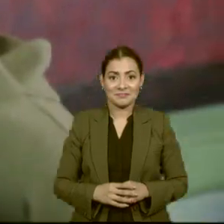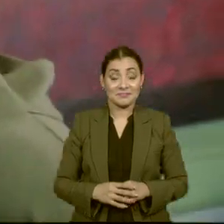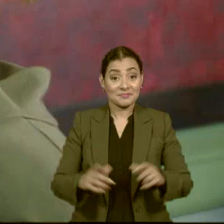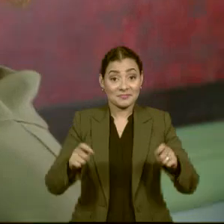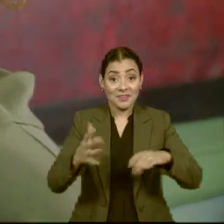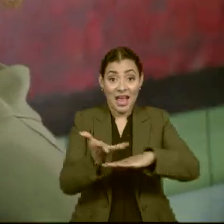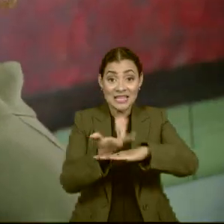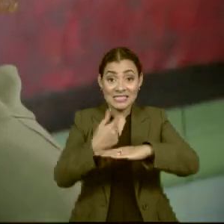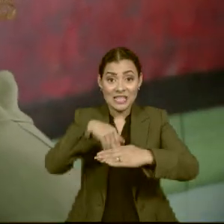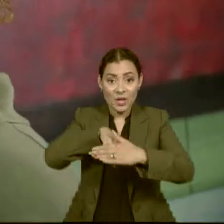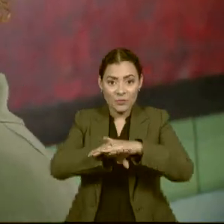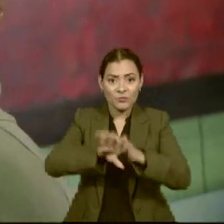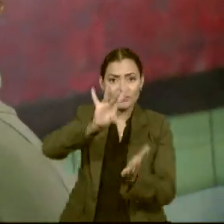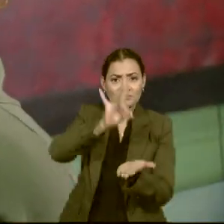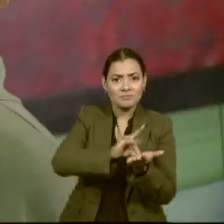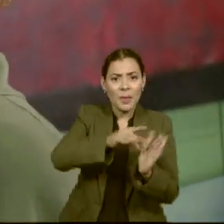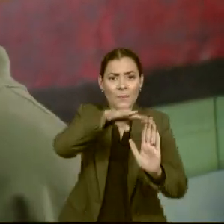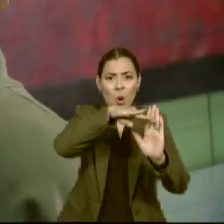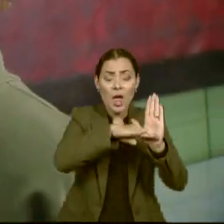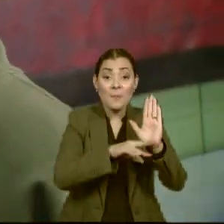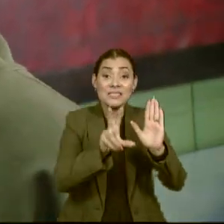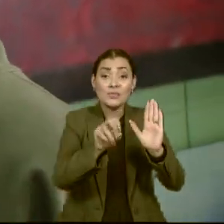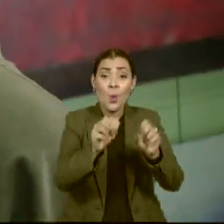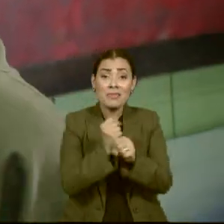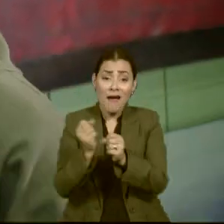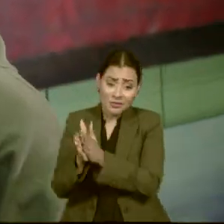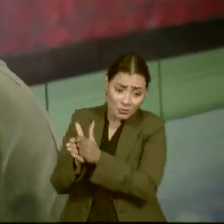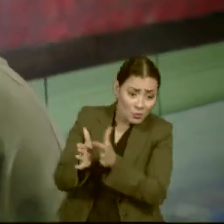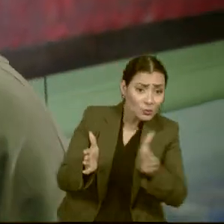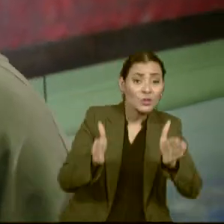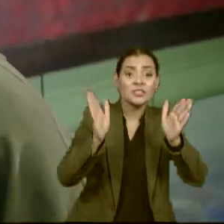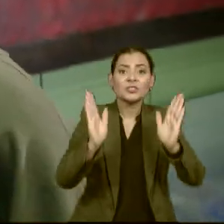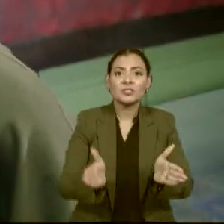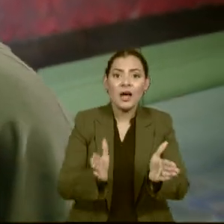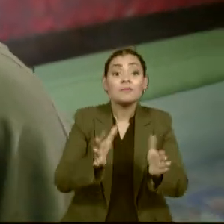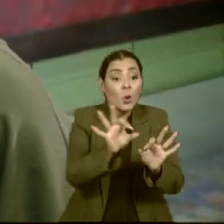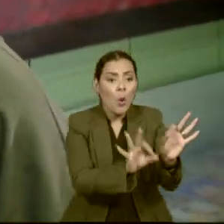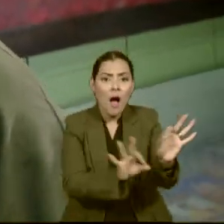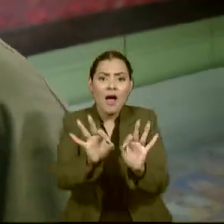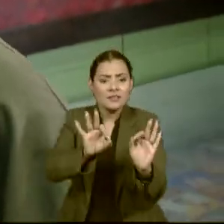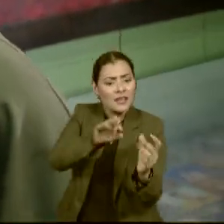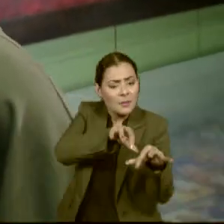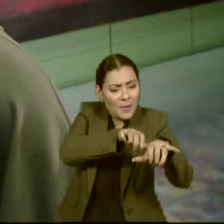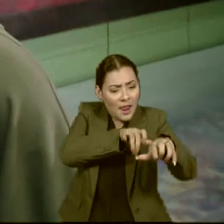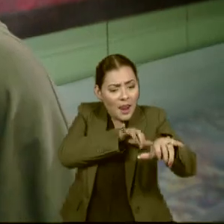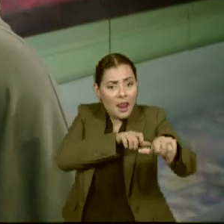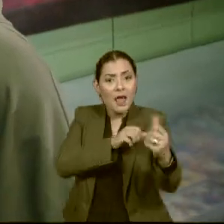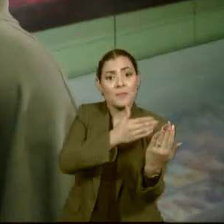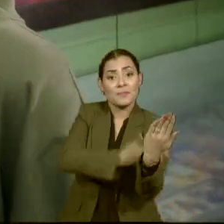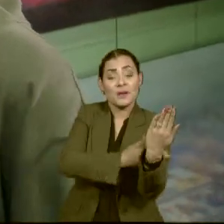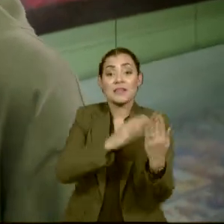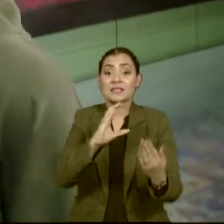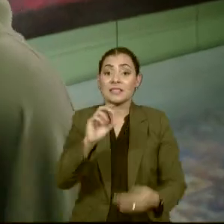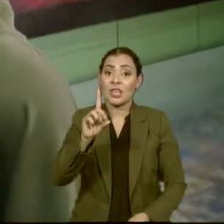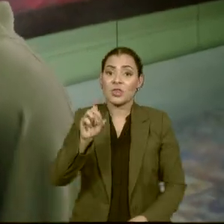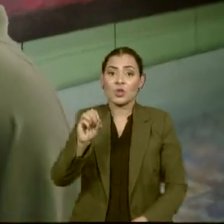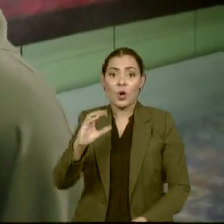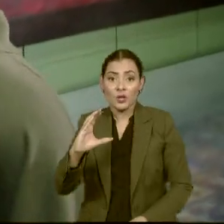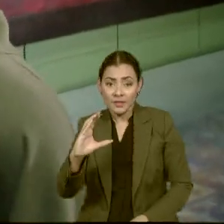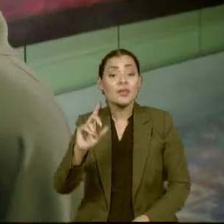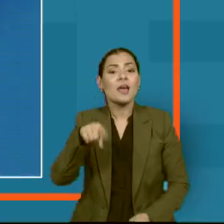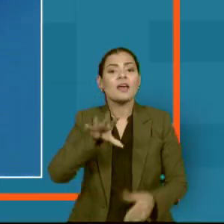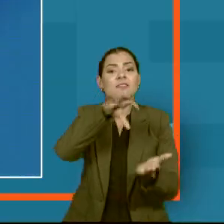O acervo de programas realizados ao longo de mais de 50 anos de história é organizado e catalogado pelo SEDOC, Centro de